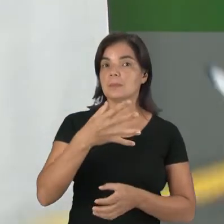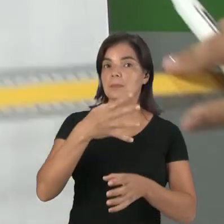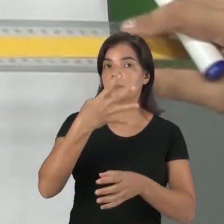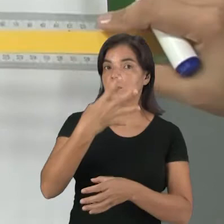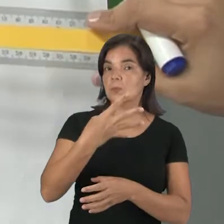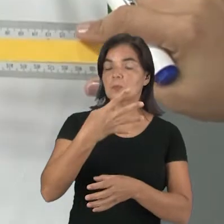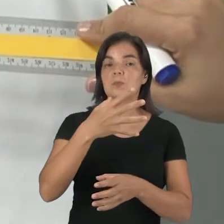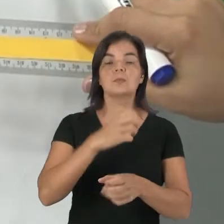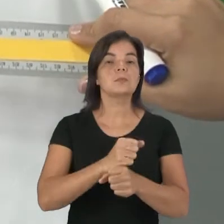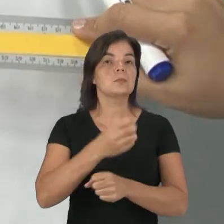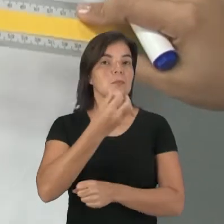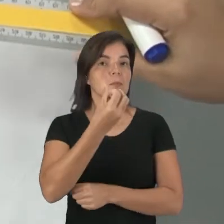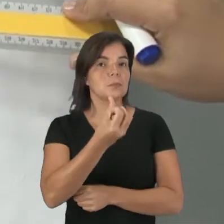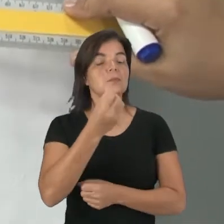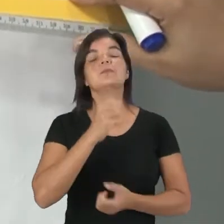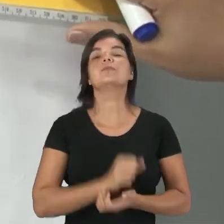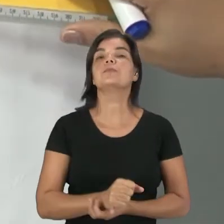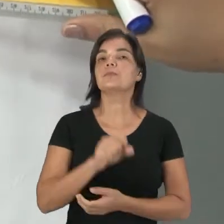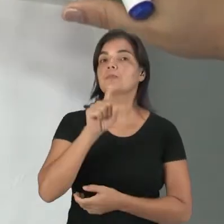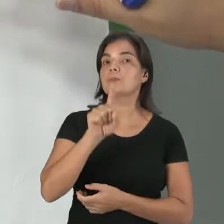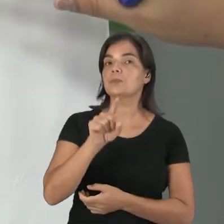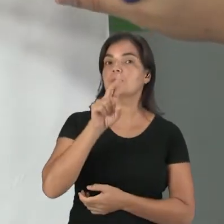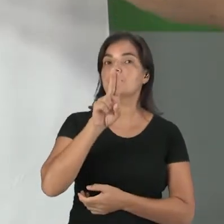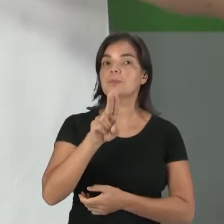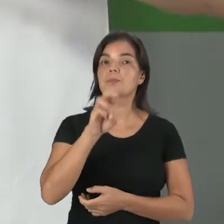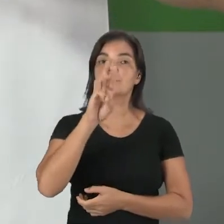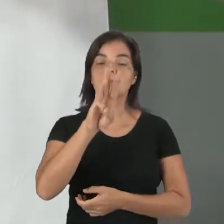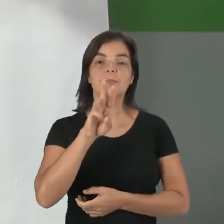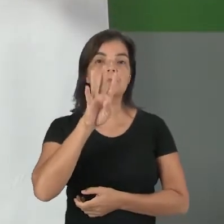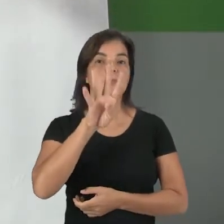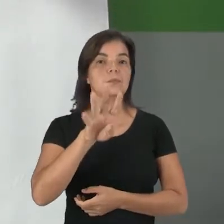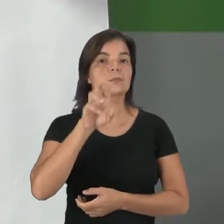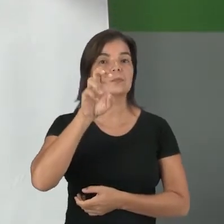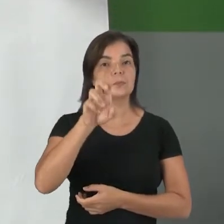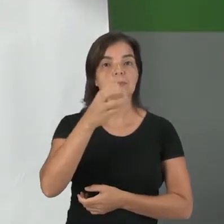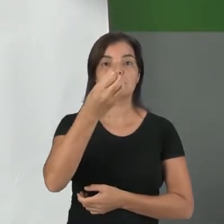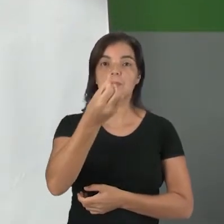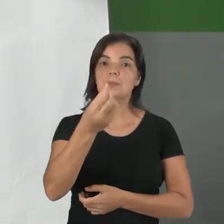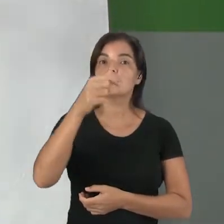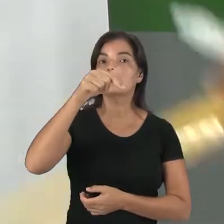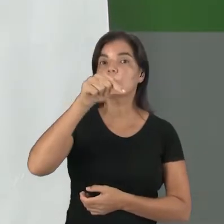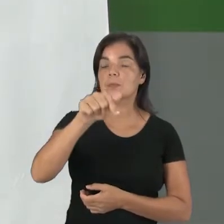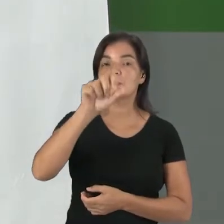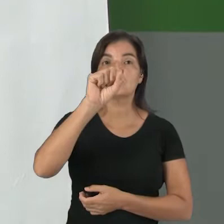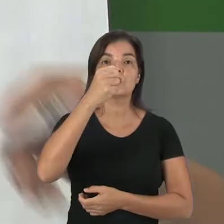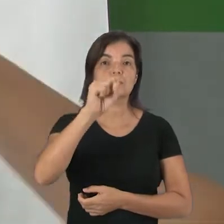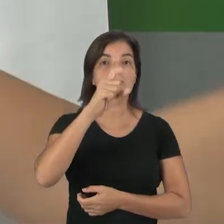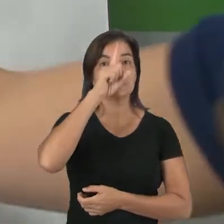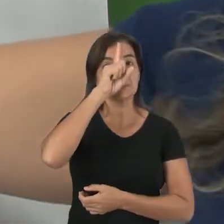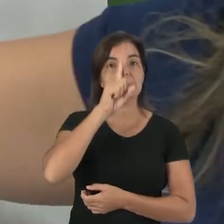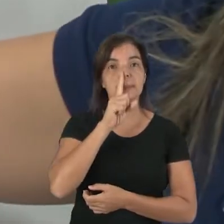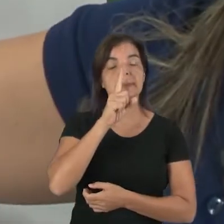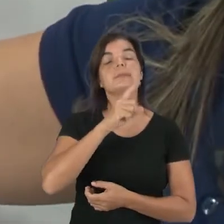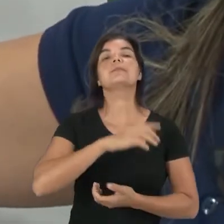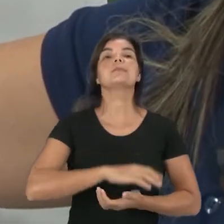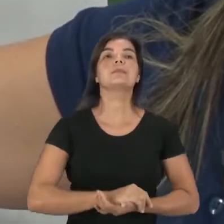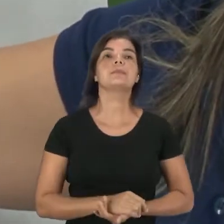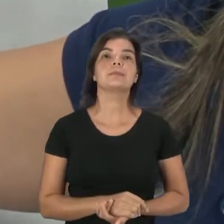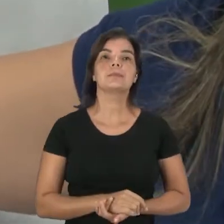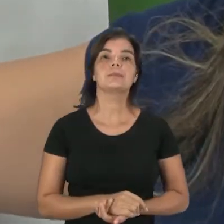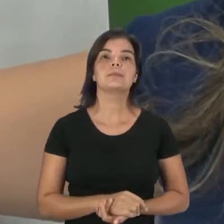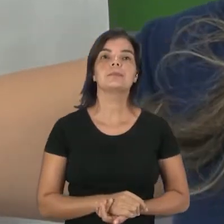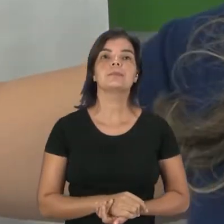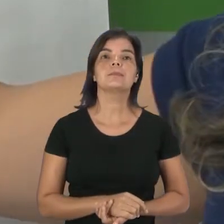6. E na amarela? 1, 2, 3, 4, 5, 6, 7, 8. Na amarela, nós